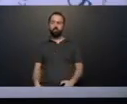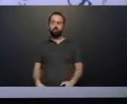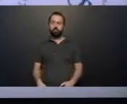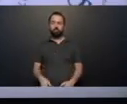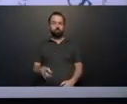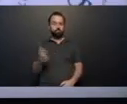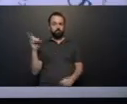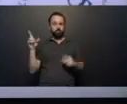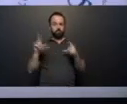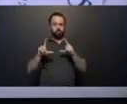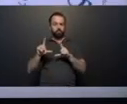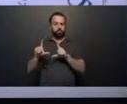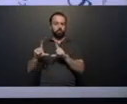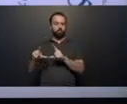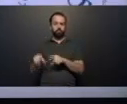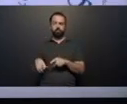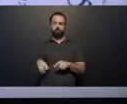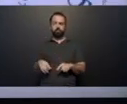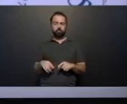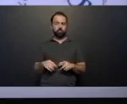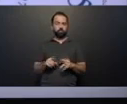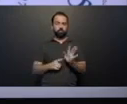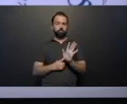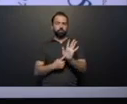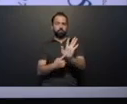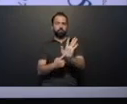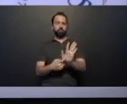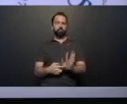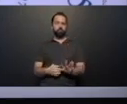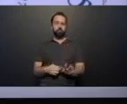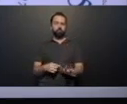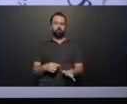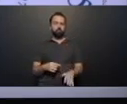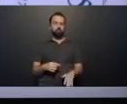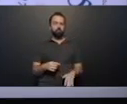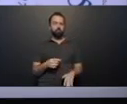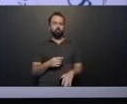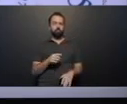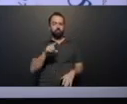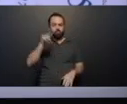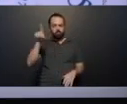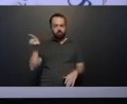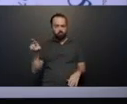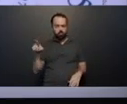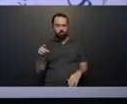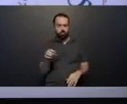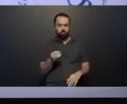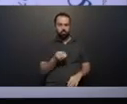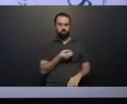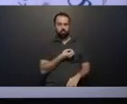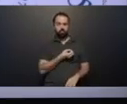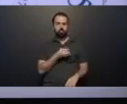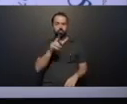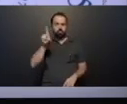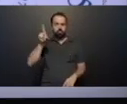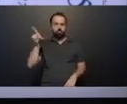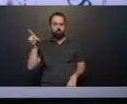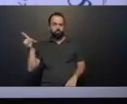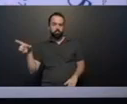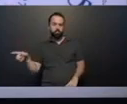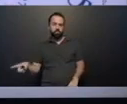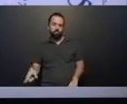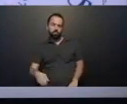Nessa imagem, mostra alguns valores do π em espiral, mostrando, né, que ele é